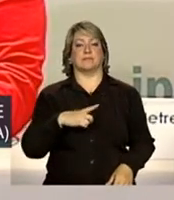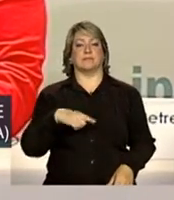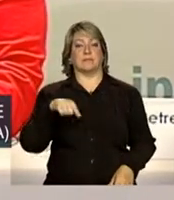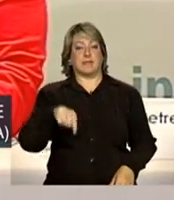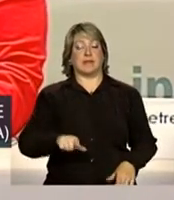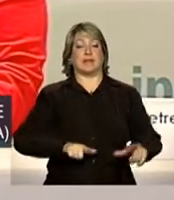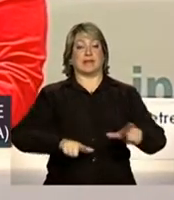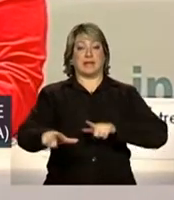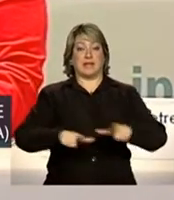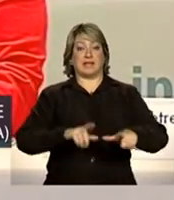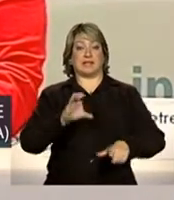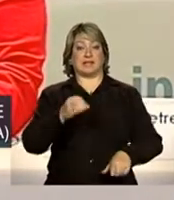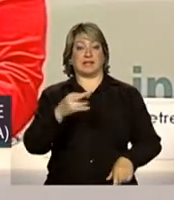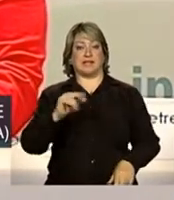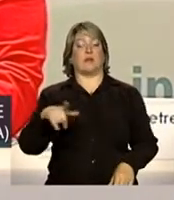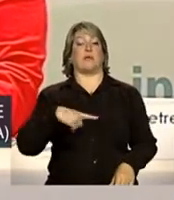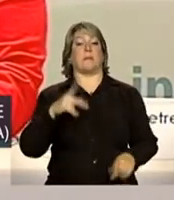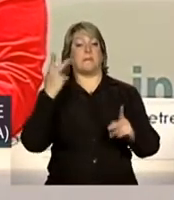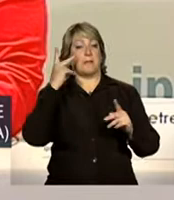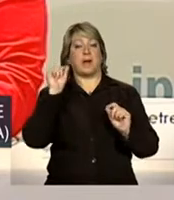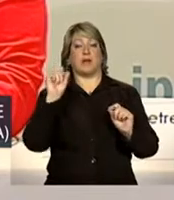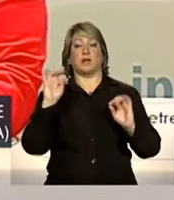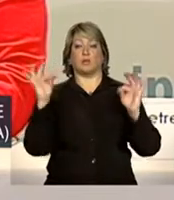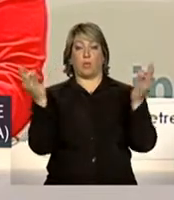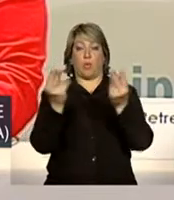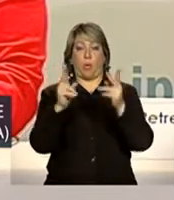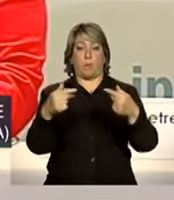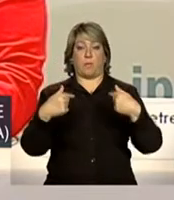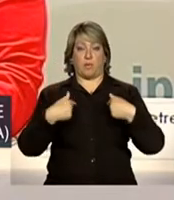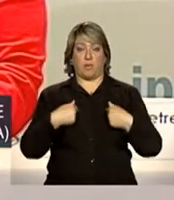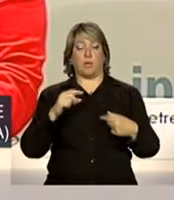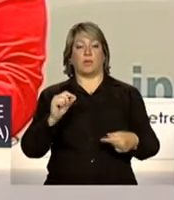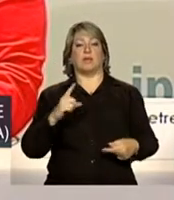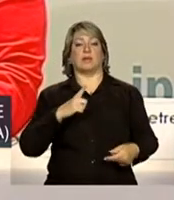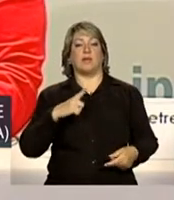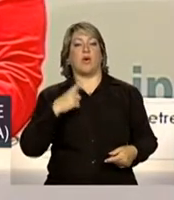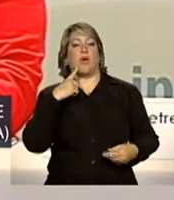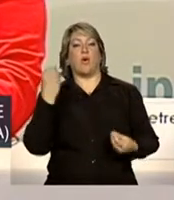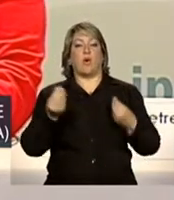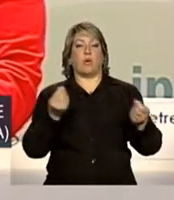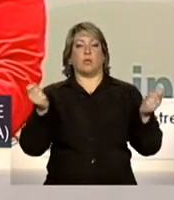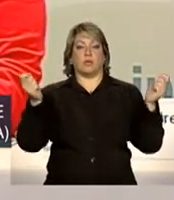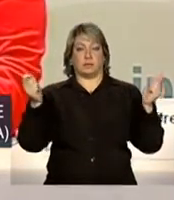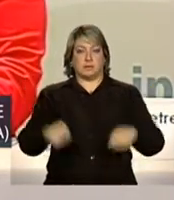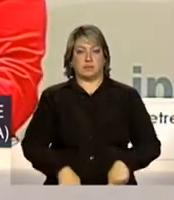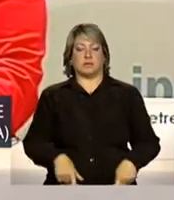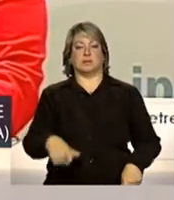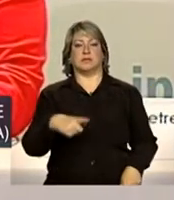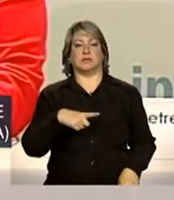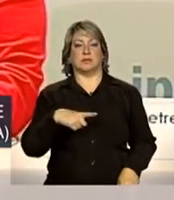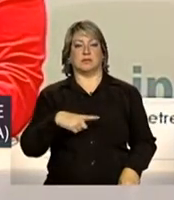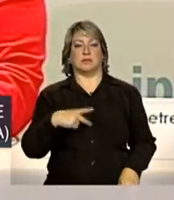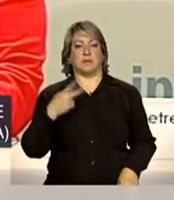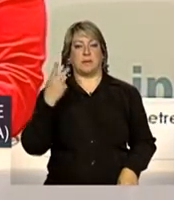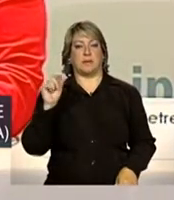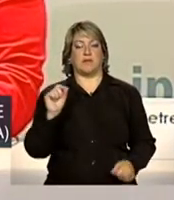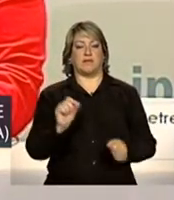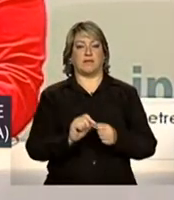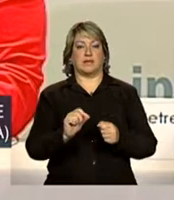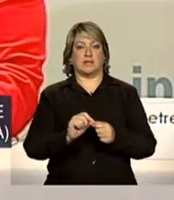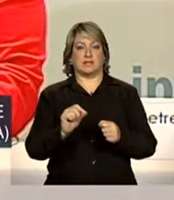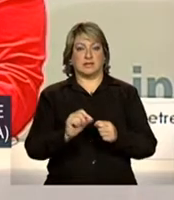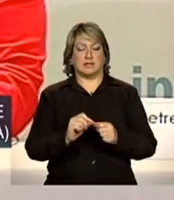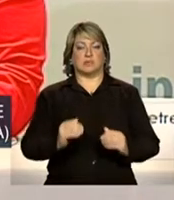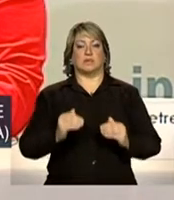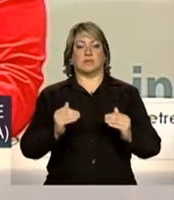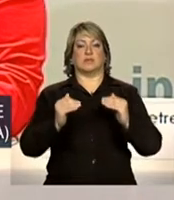central para aqueles que, como eu, têm a convicção de que a mão invisível do mercado não tem a capacidade de levar inexoravelmente